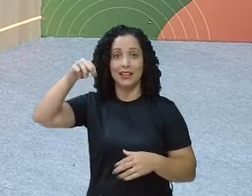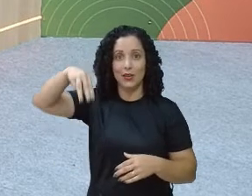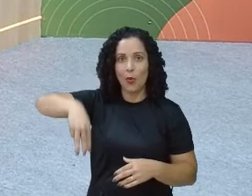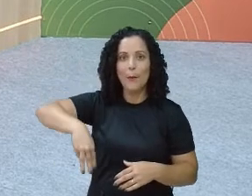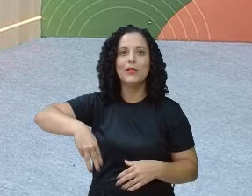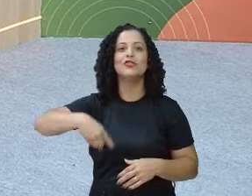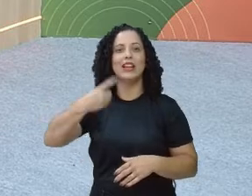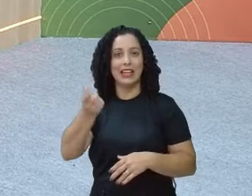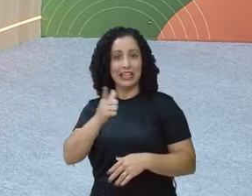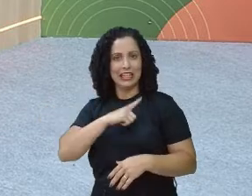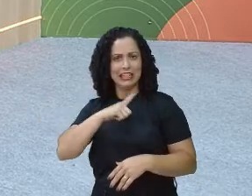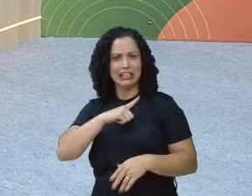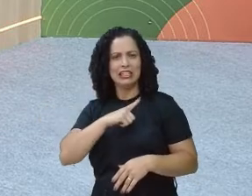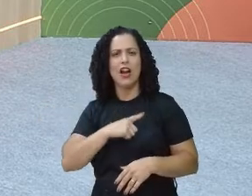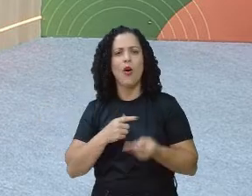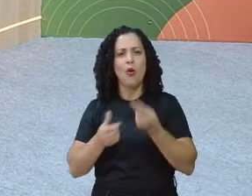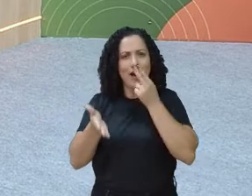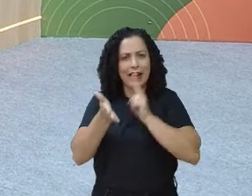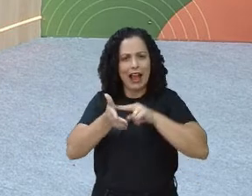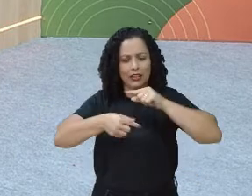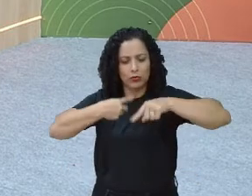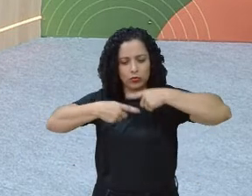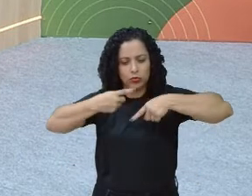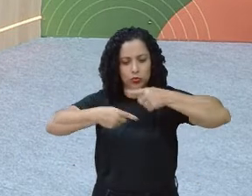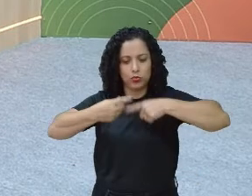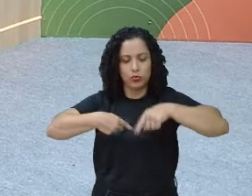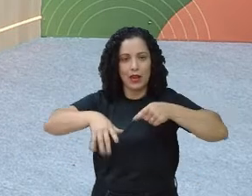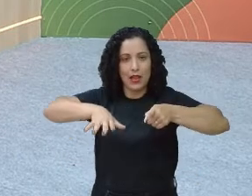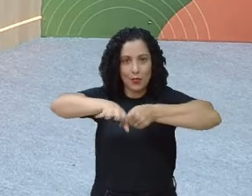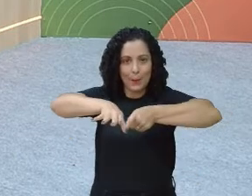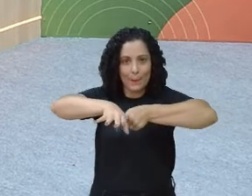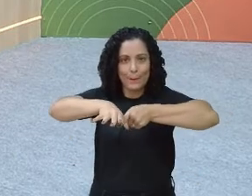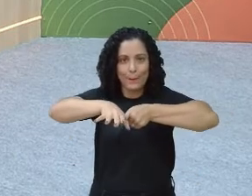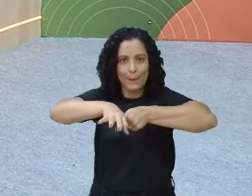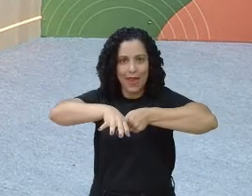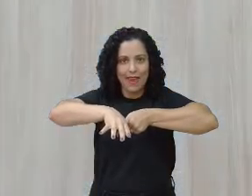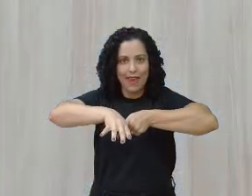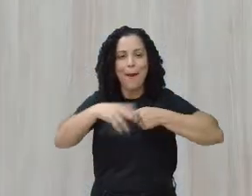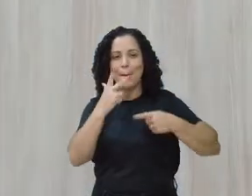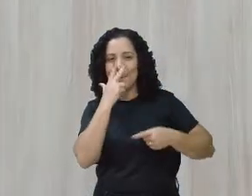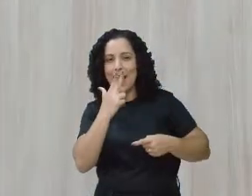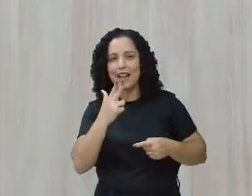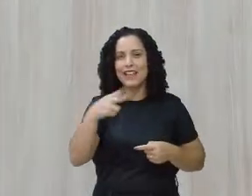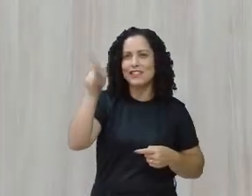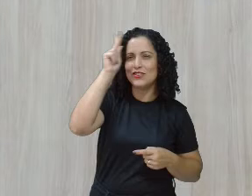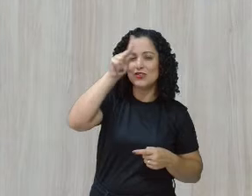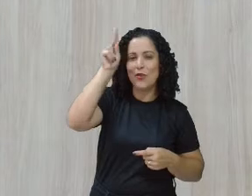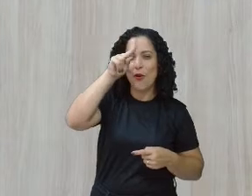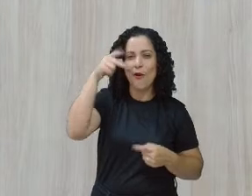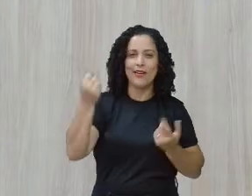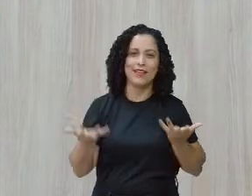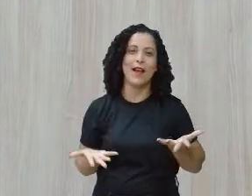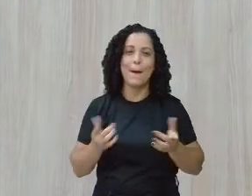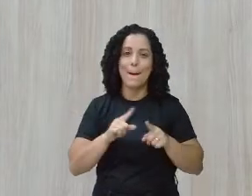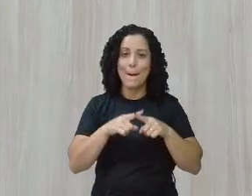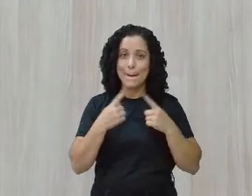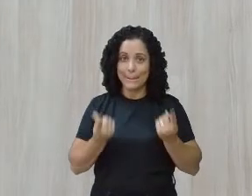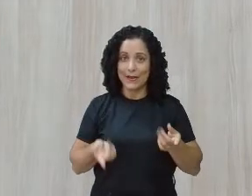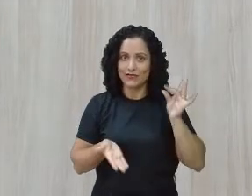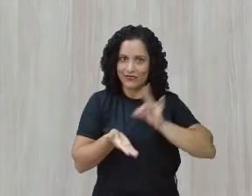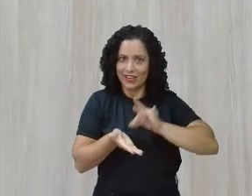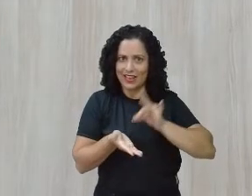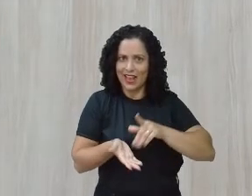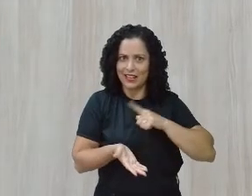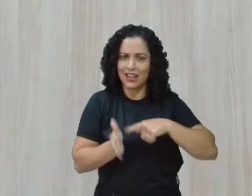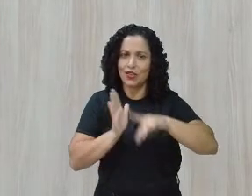mensagens amarradas nos pés desde a época dos faraós. Então parece aí coisa de história, para contar, mas aí tem alguns documentos